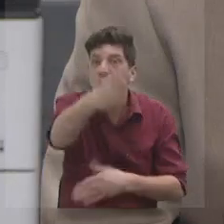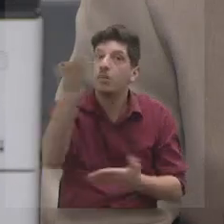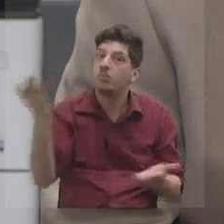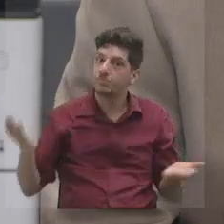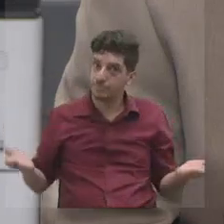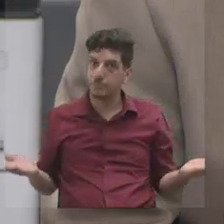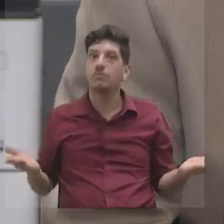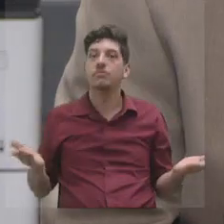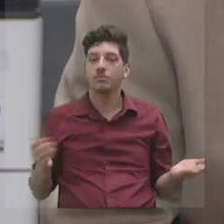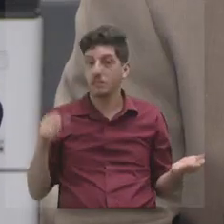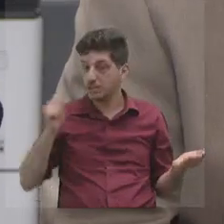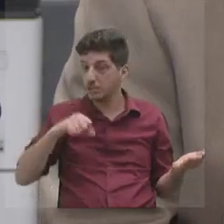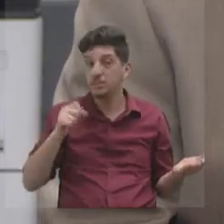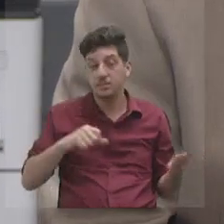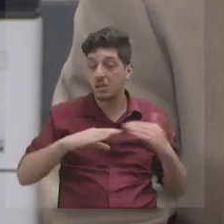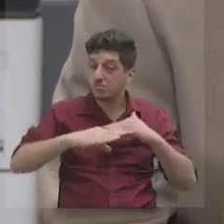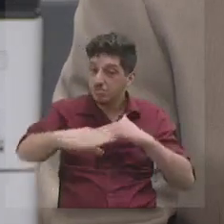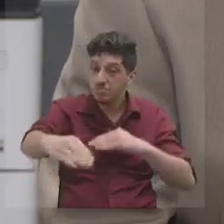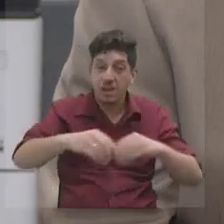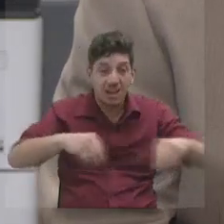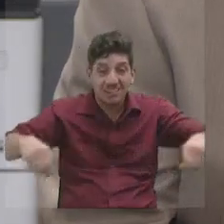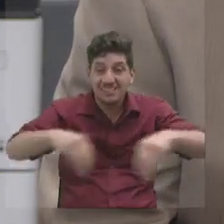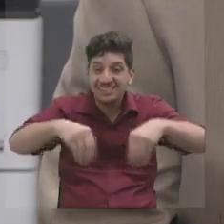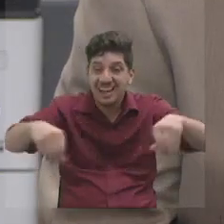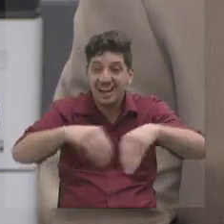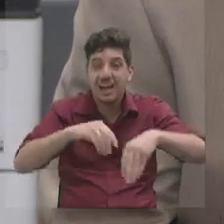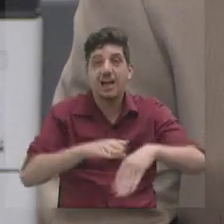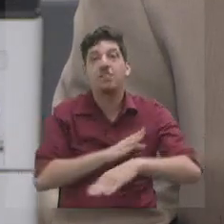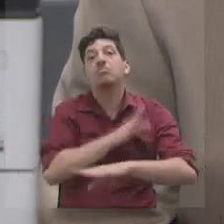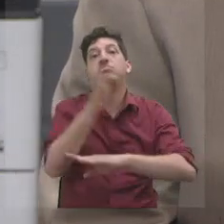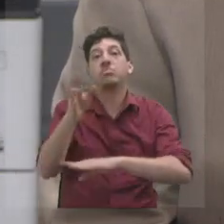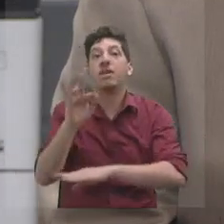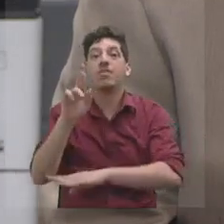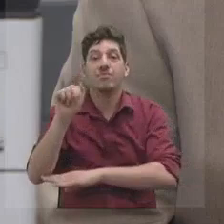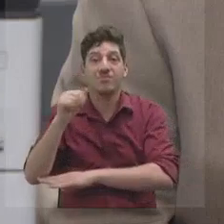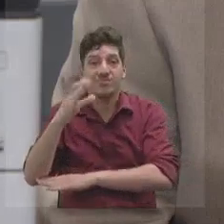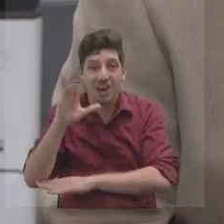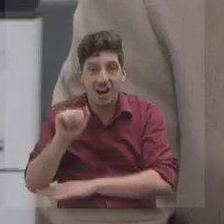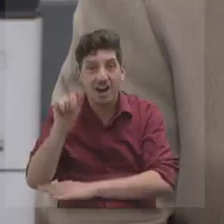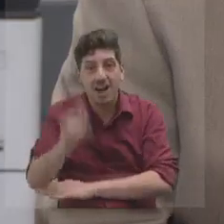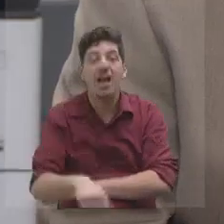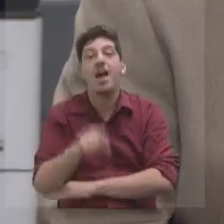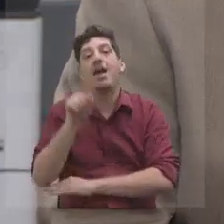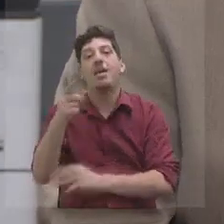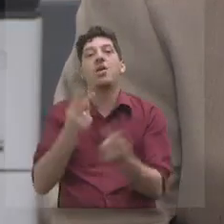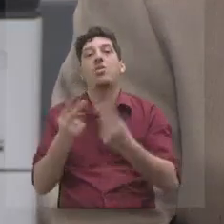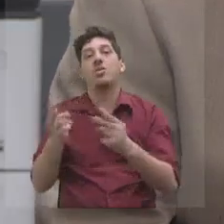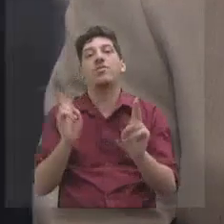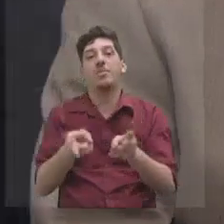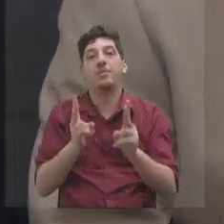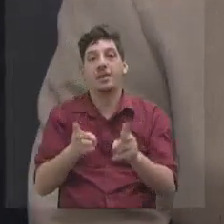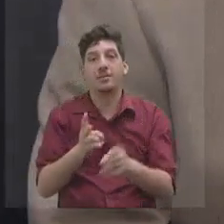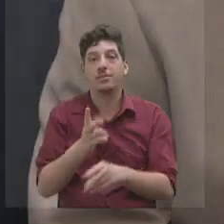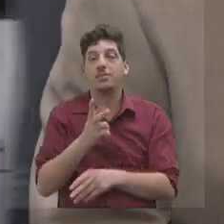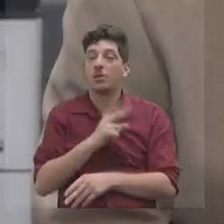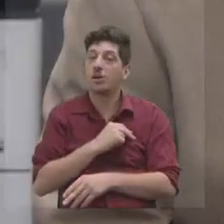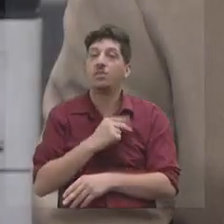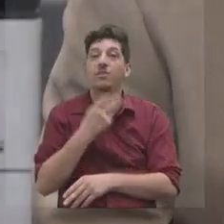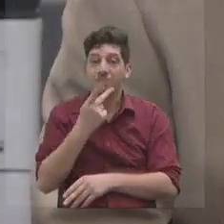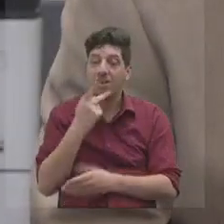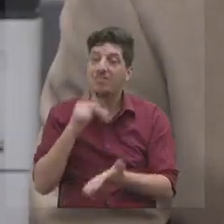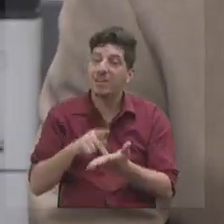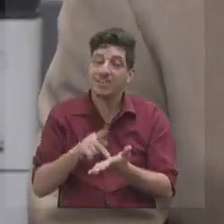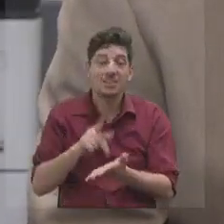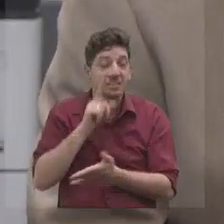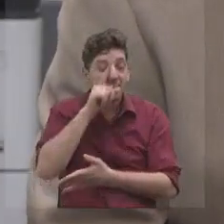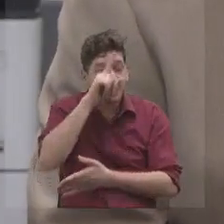você vai para Franca vai passar São Paulo essa Rodovia eu passei nela poucos dias tá perigosíssima é